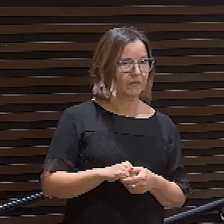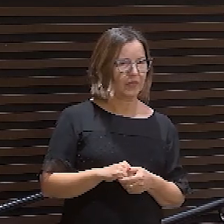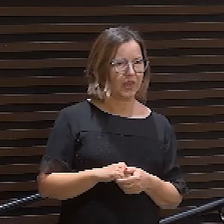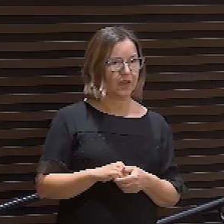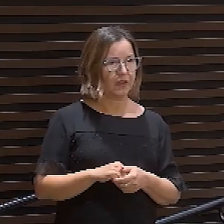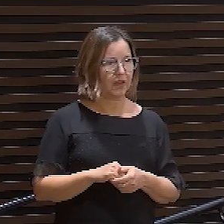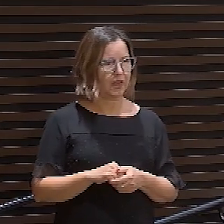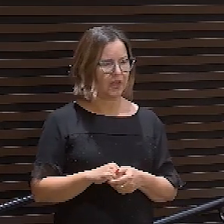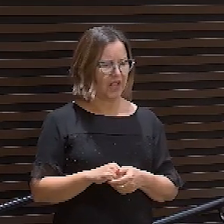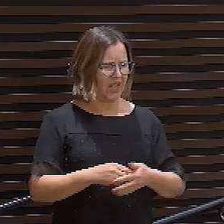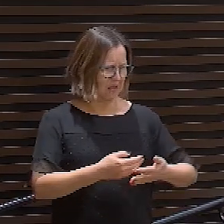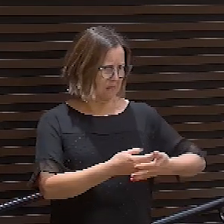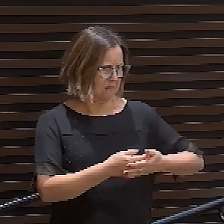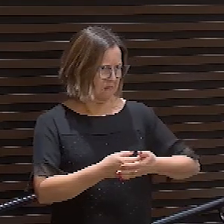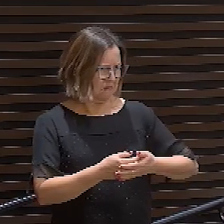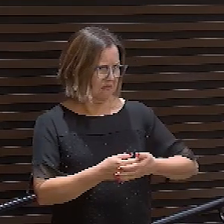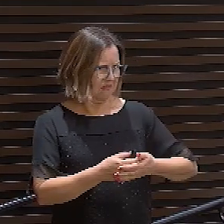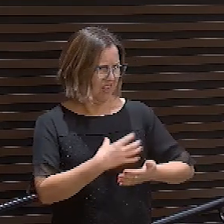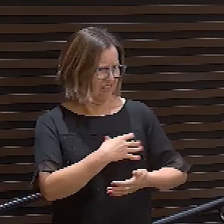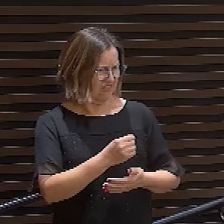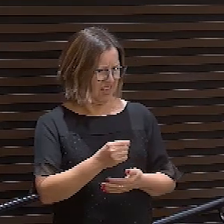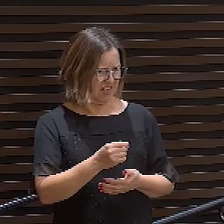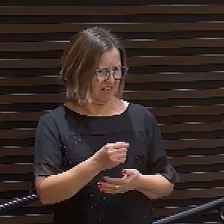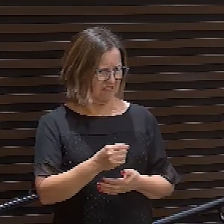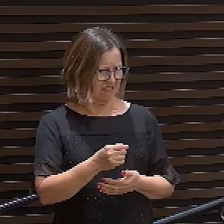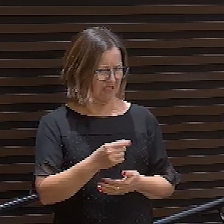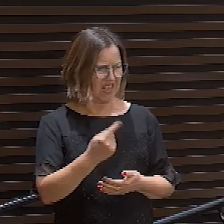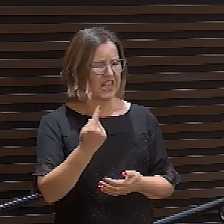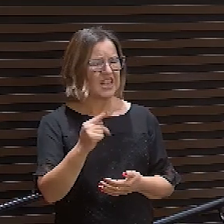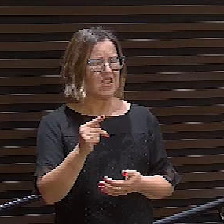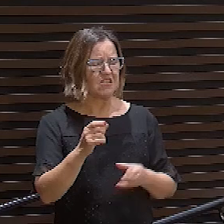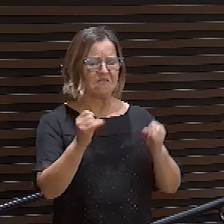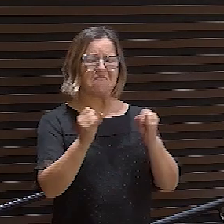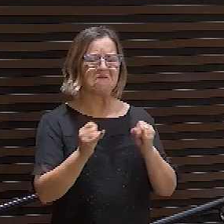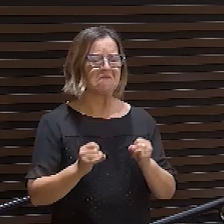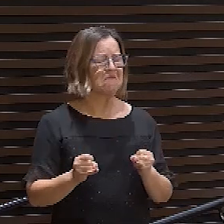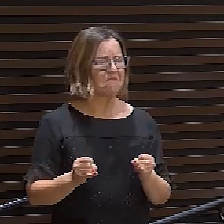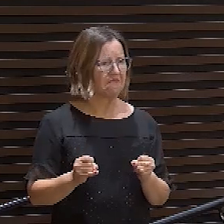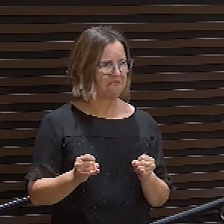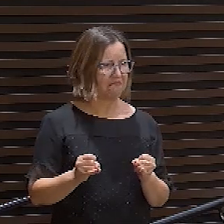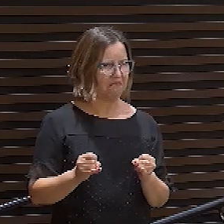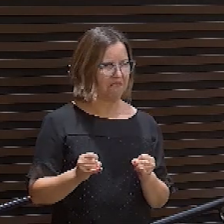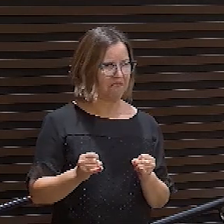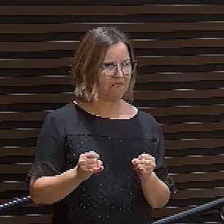Ele está sendo o seu Deus.